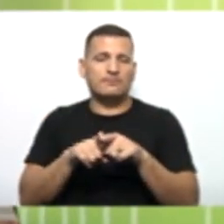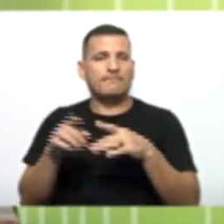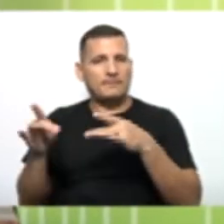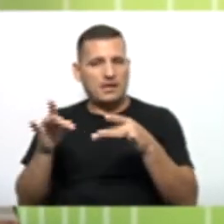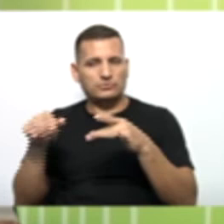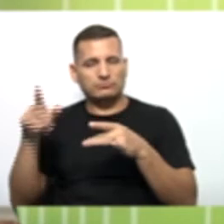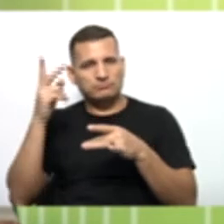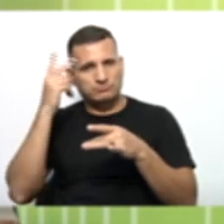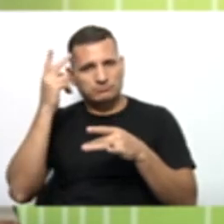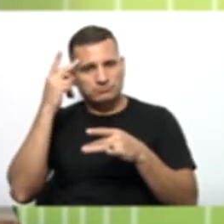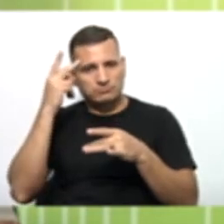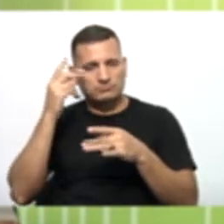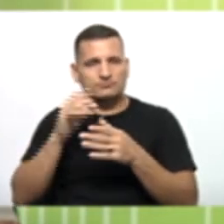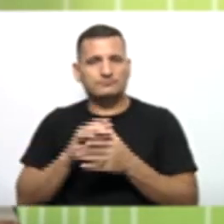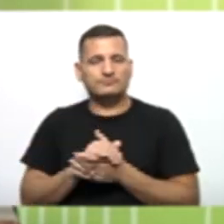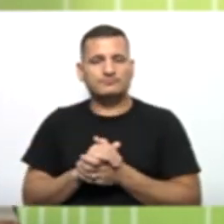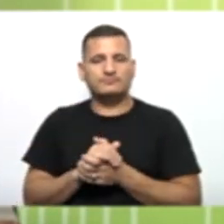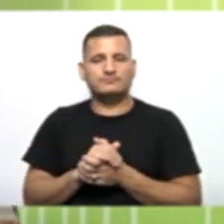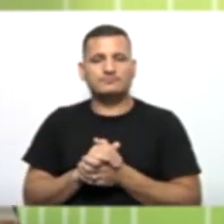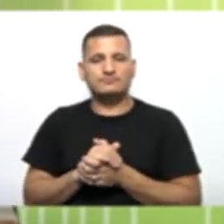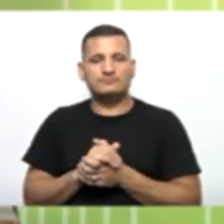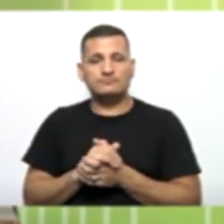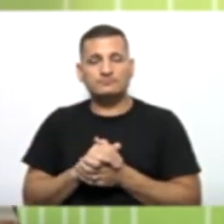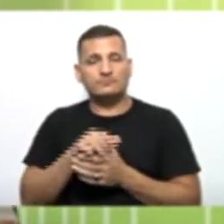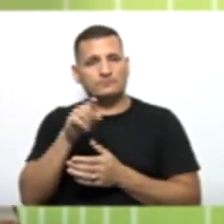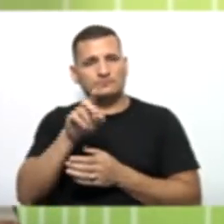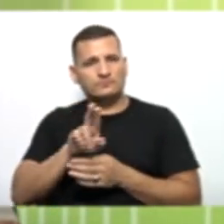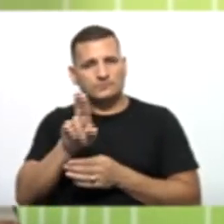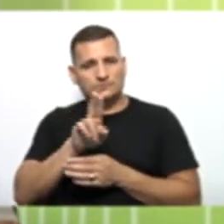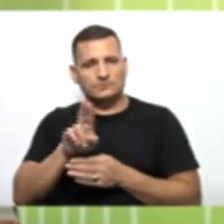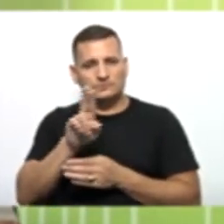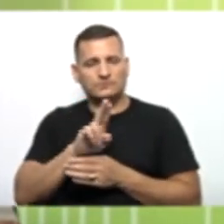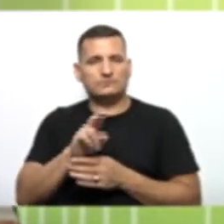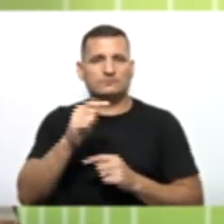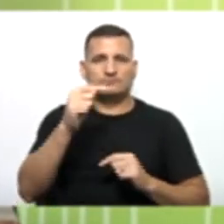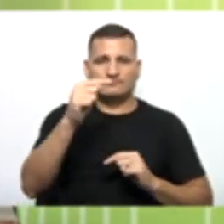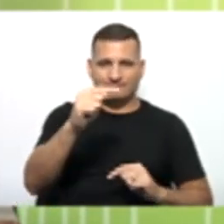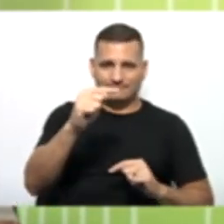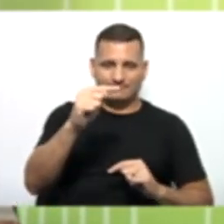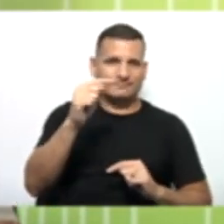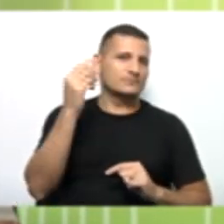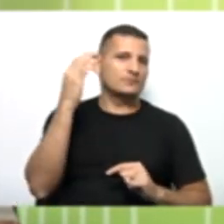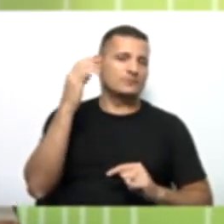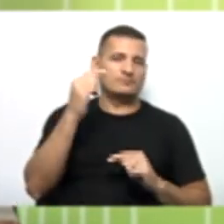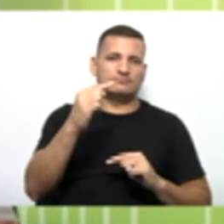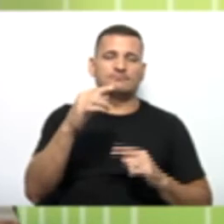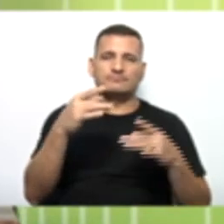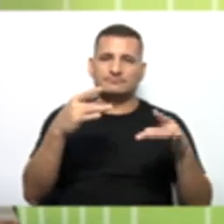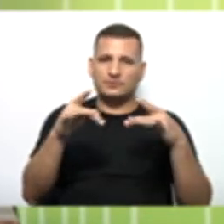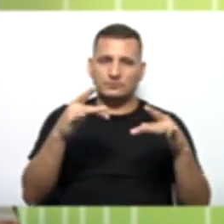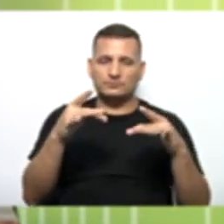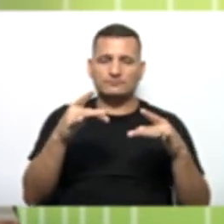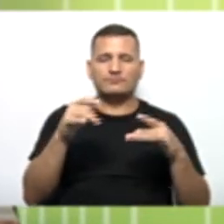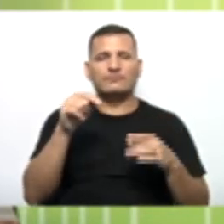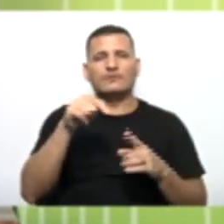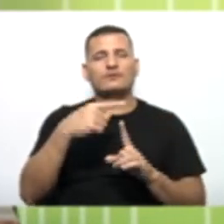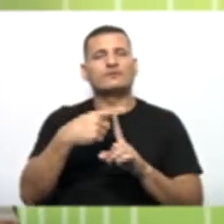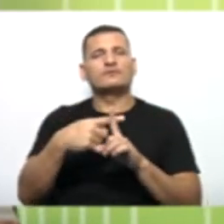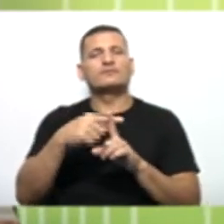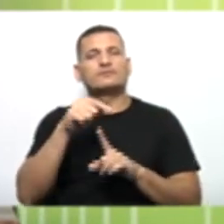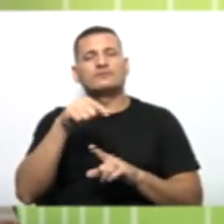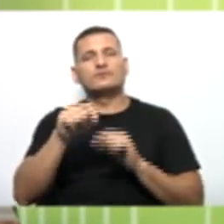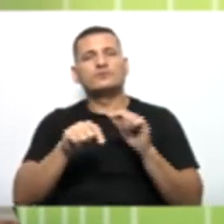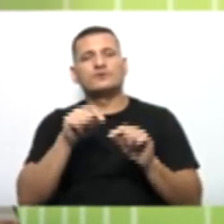convencional. Quando você utiliza uma garrafa de refrigerante, uma garrafa PET de refrigerante, uma das vantagens da garrafa